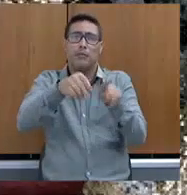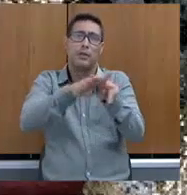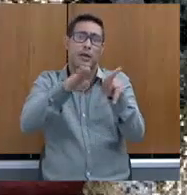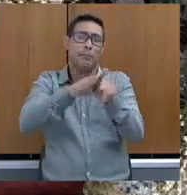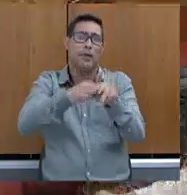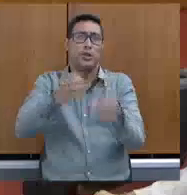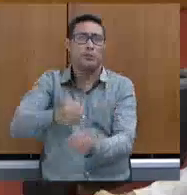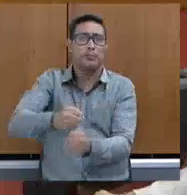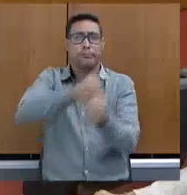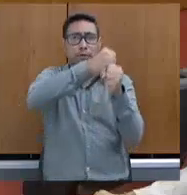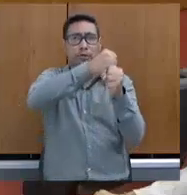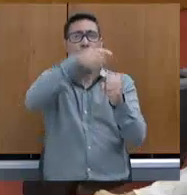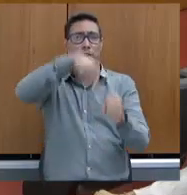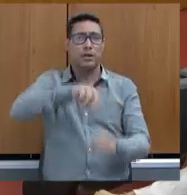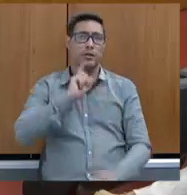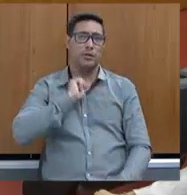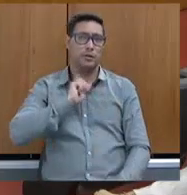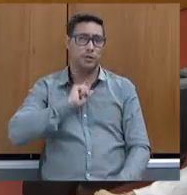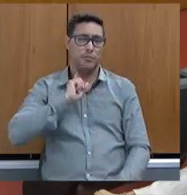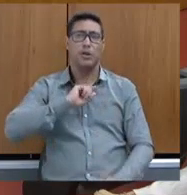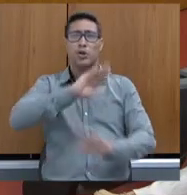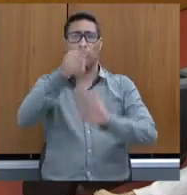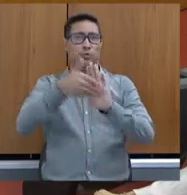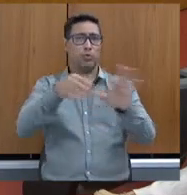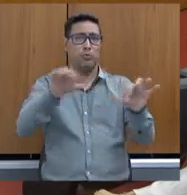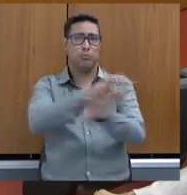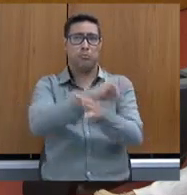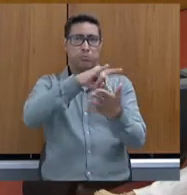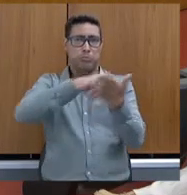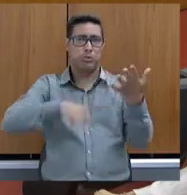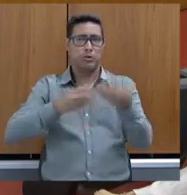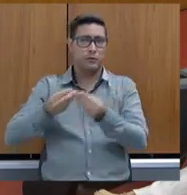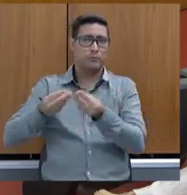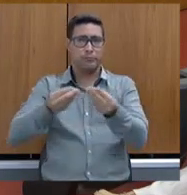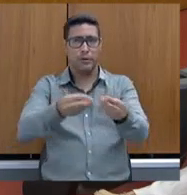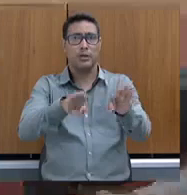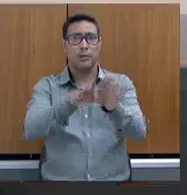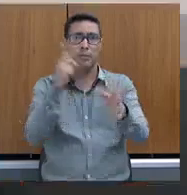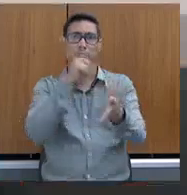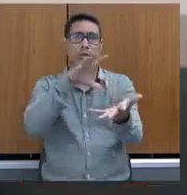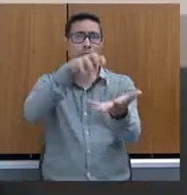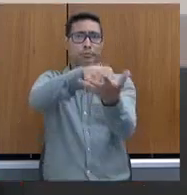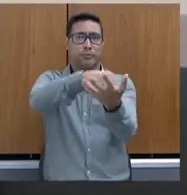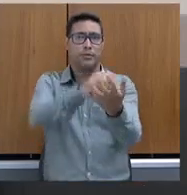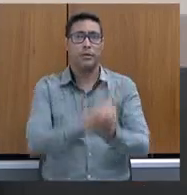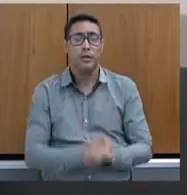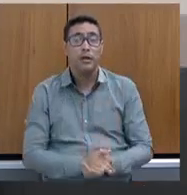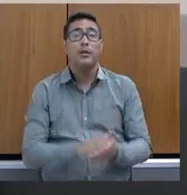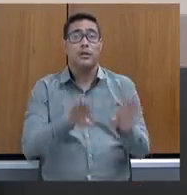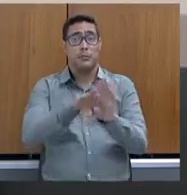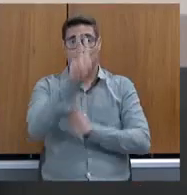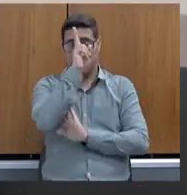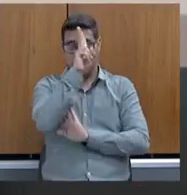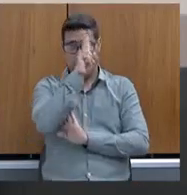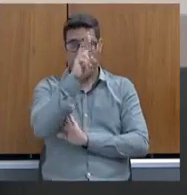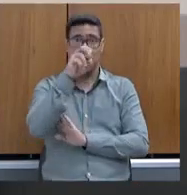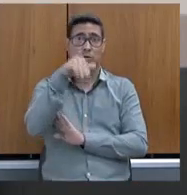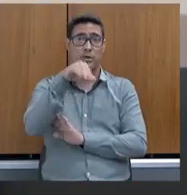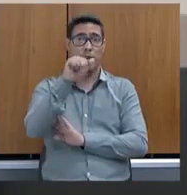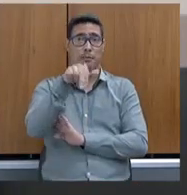docês estão prontos nós levaremos para apreciação e tombamento ressaltando lembrando da Mandioca